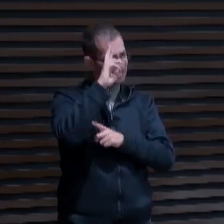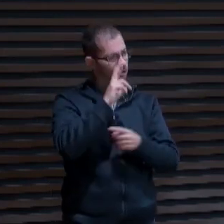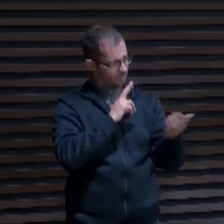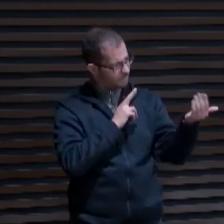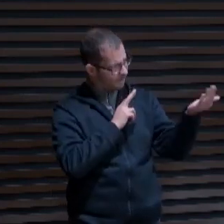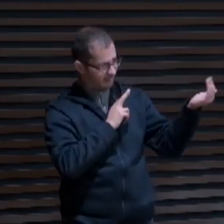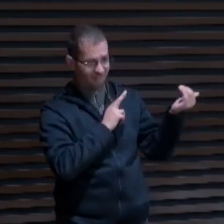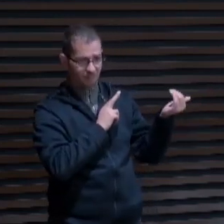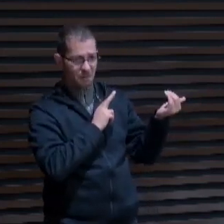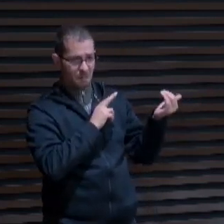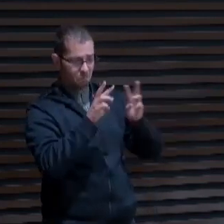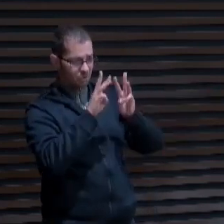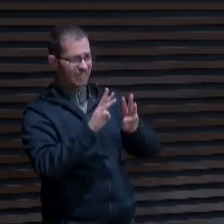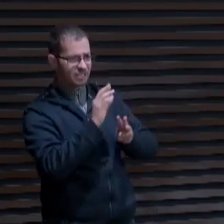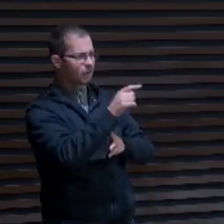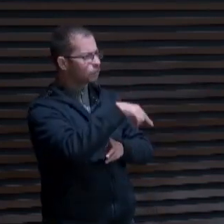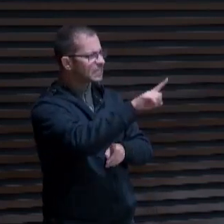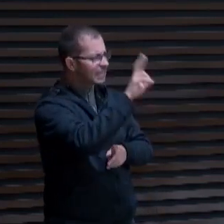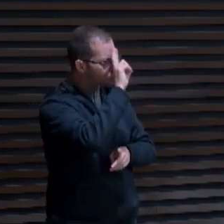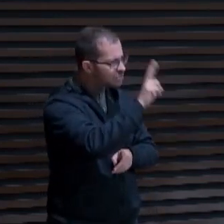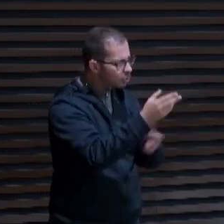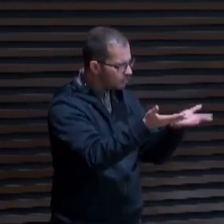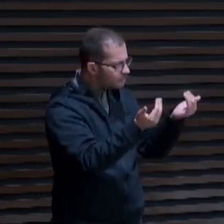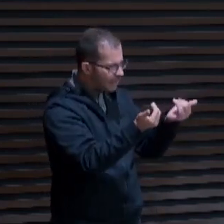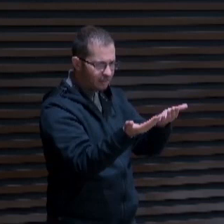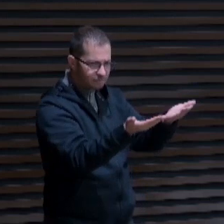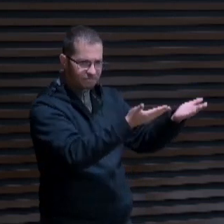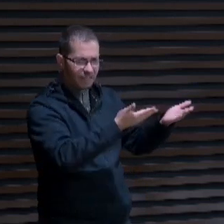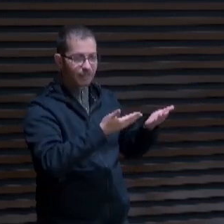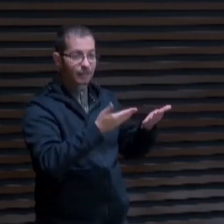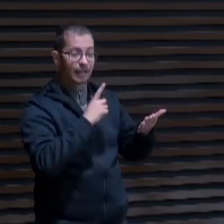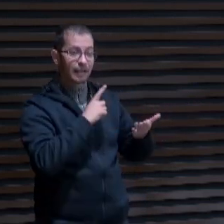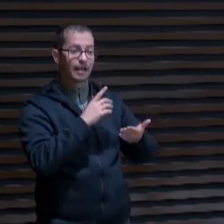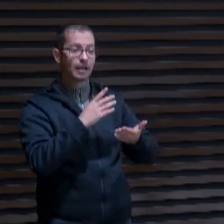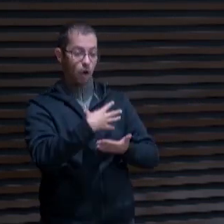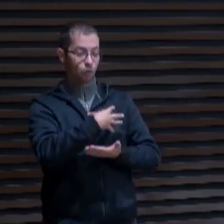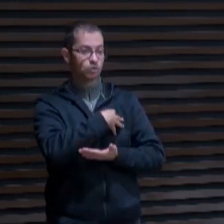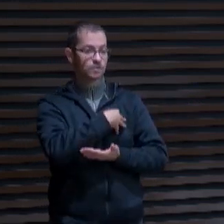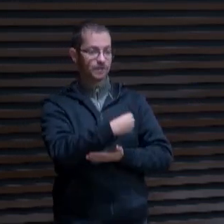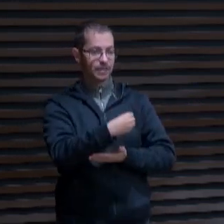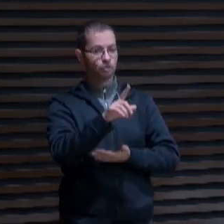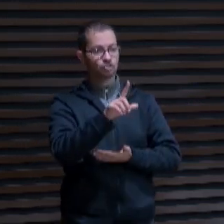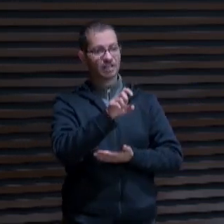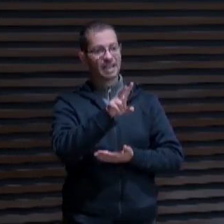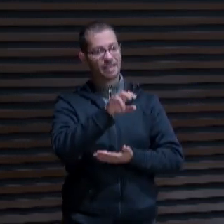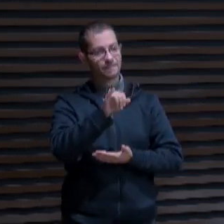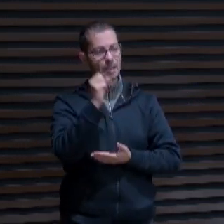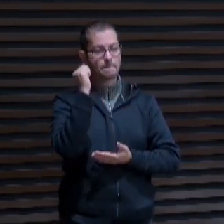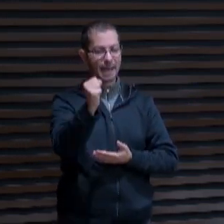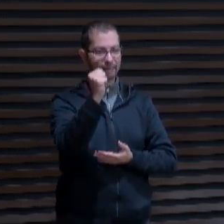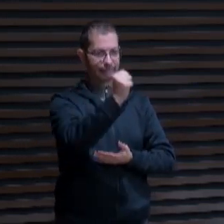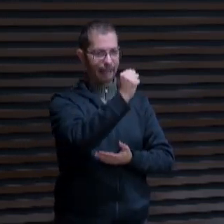mim. Então se ajuntaram ali os filhos de Levi e mataram aqueles idólatras. E em torno